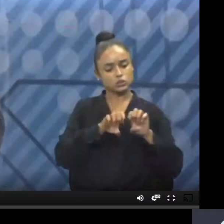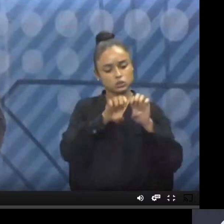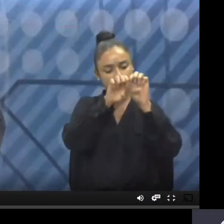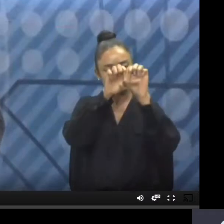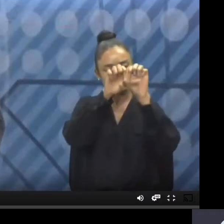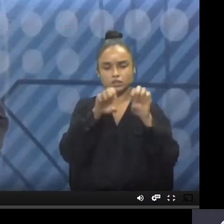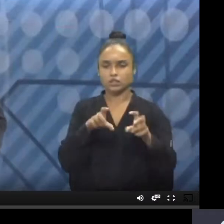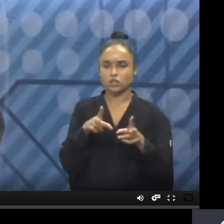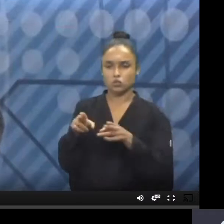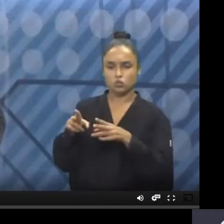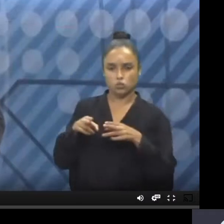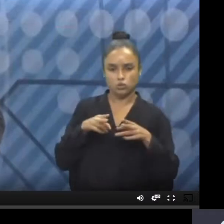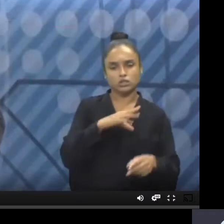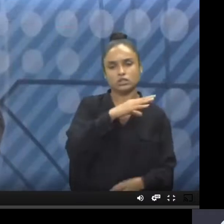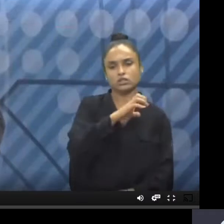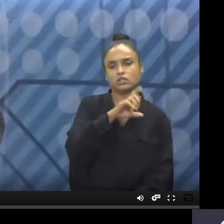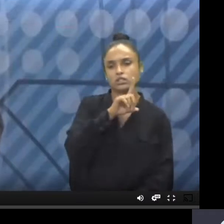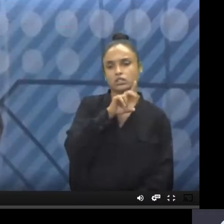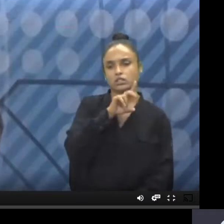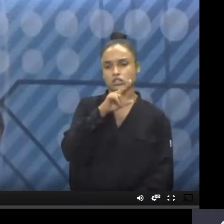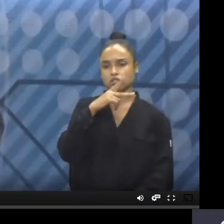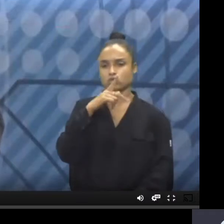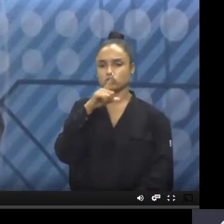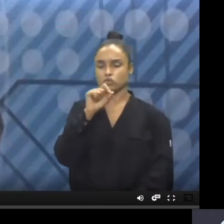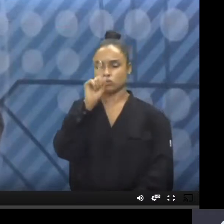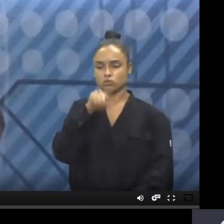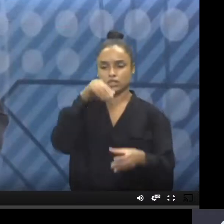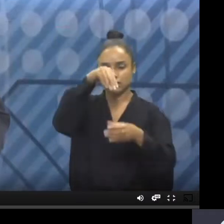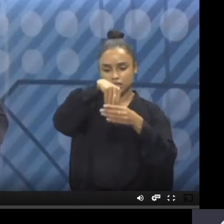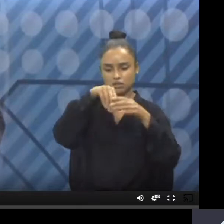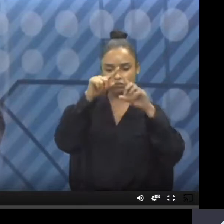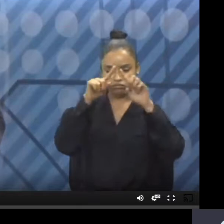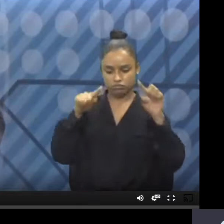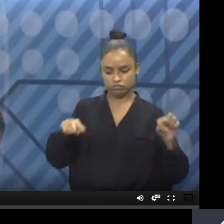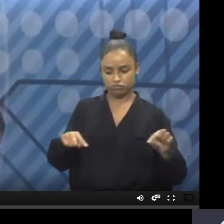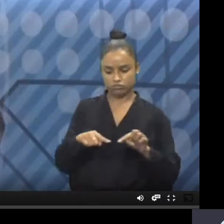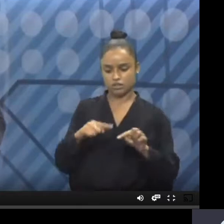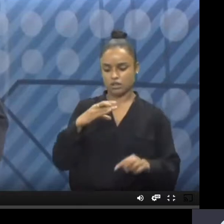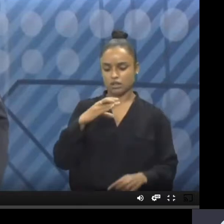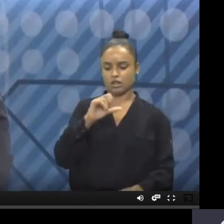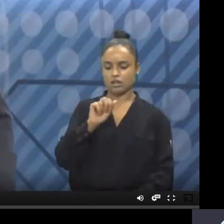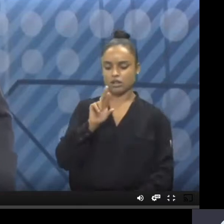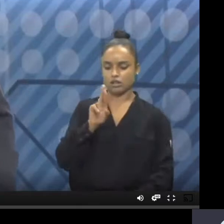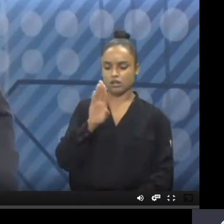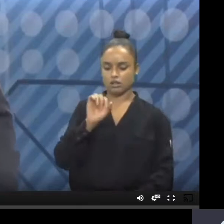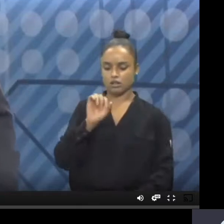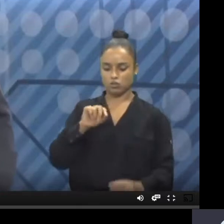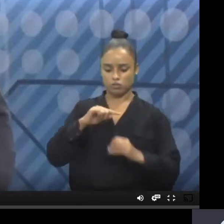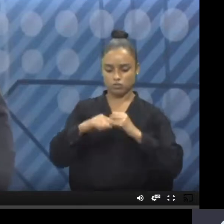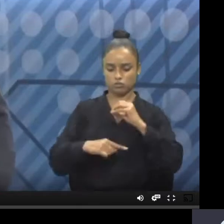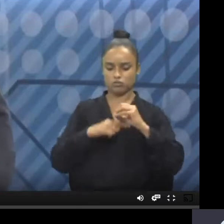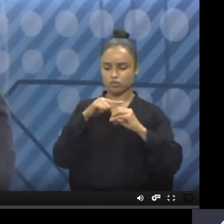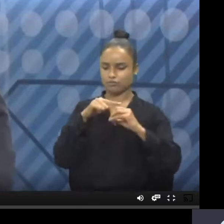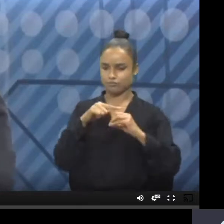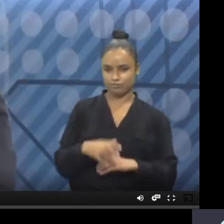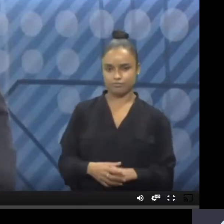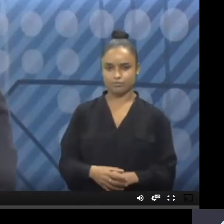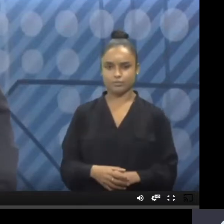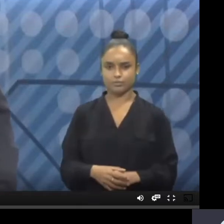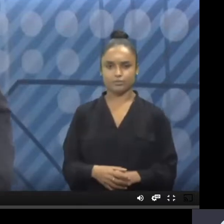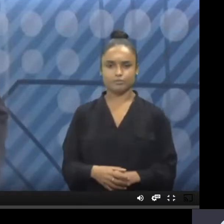posição da C-duplo dentro da cadeia de átomos de carbono, mas essa posição vai diferenciar no comportamento desses compostos.